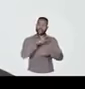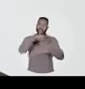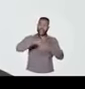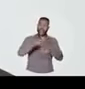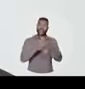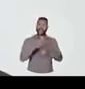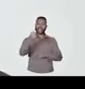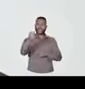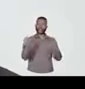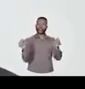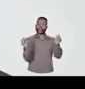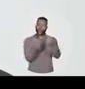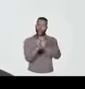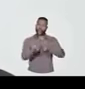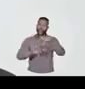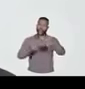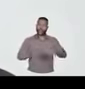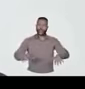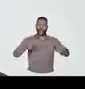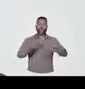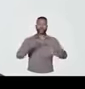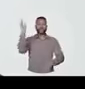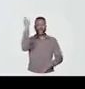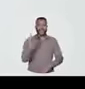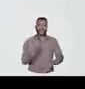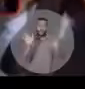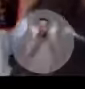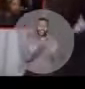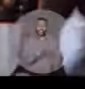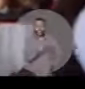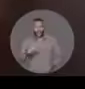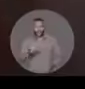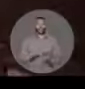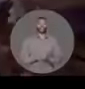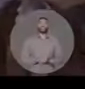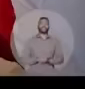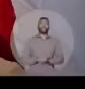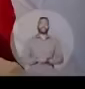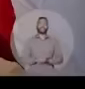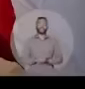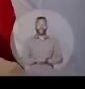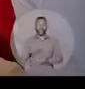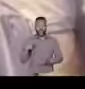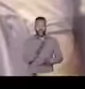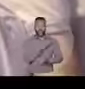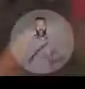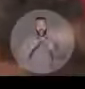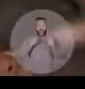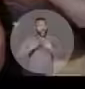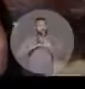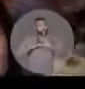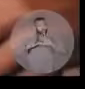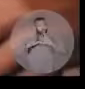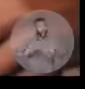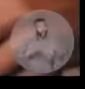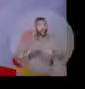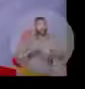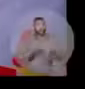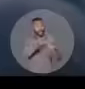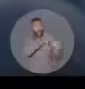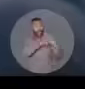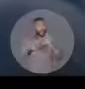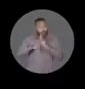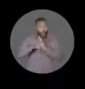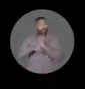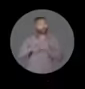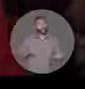eleição. Juntos com o povo, vamos fazer o Brasil ser feliz de novo. Nós recebemos todos uma missão do